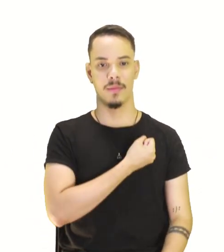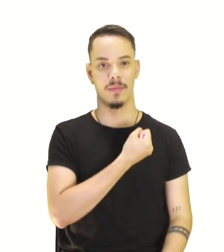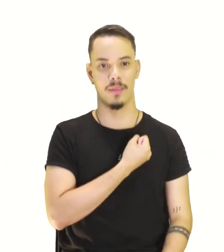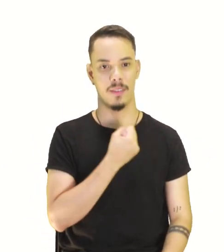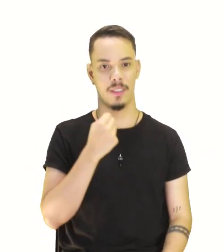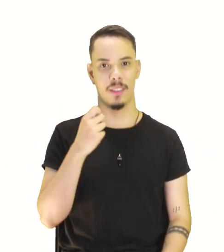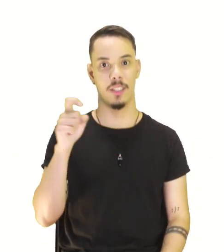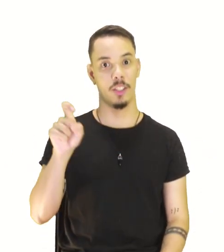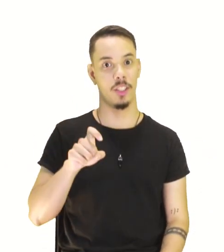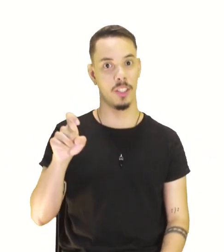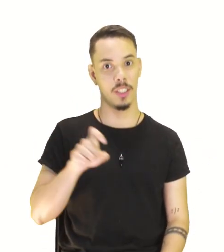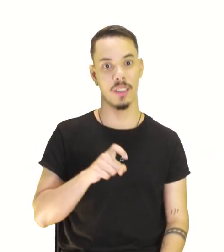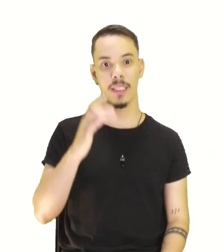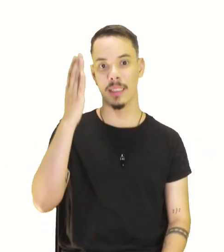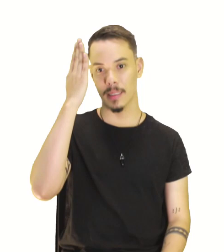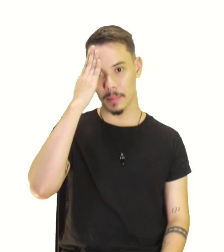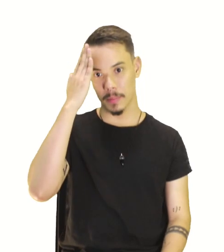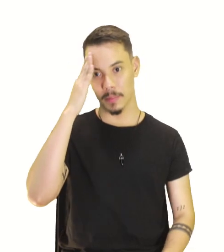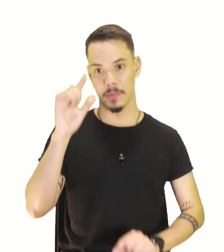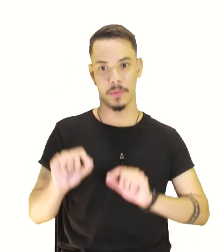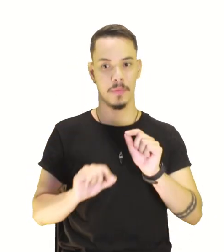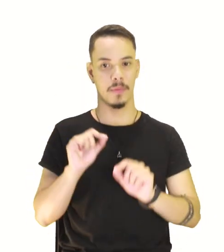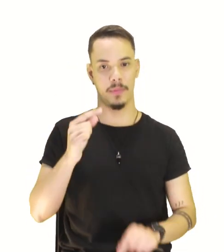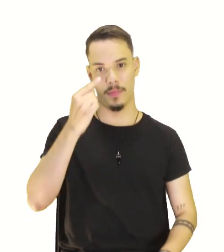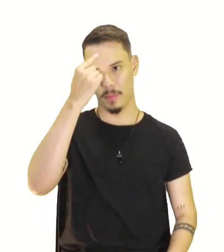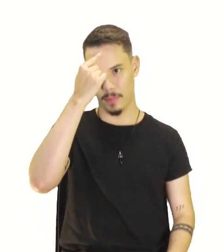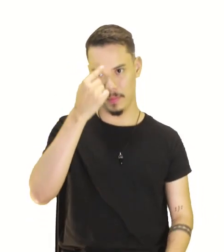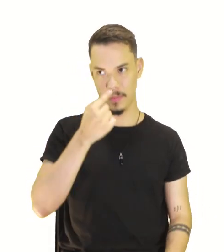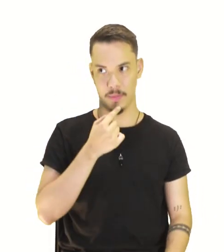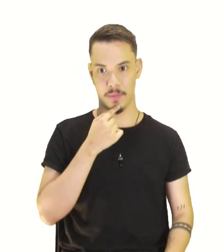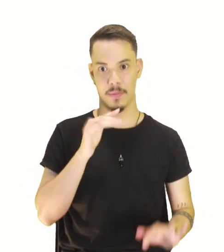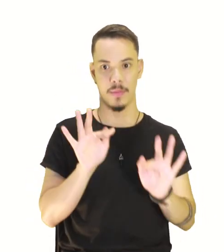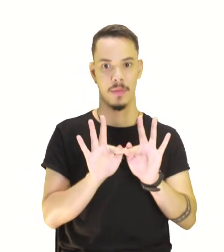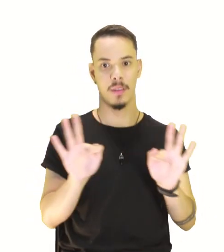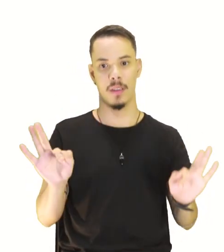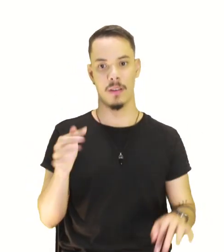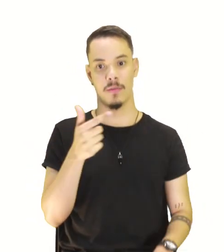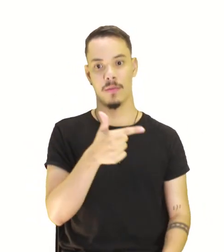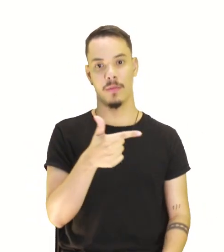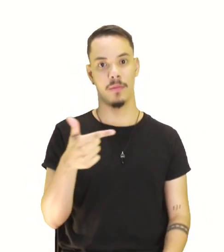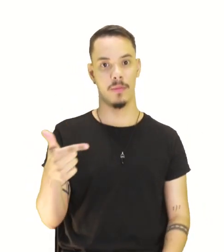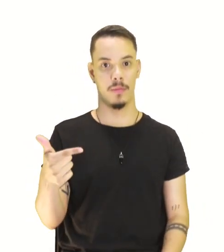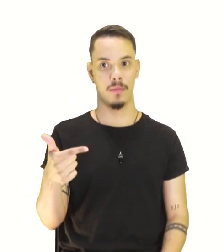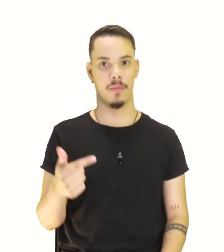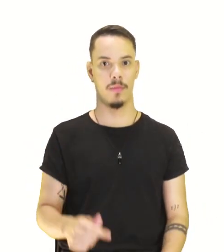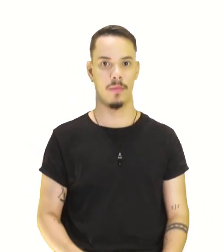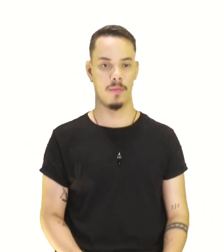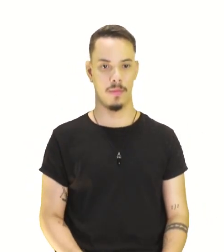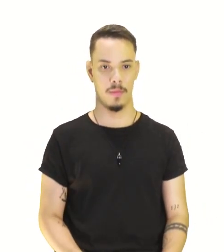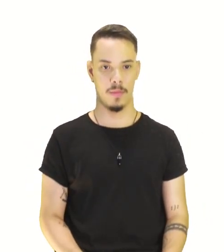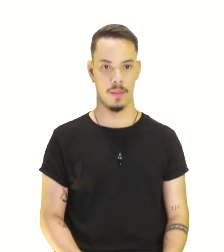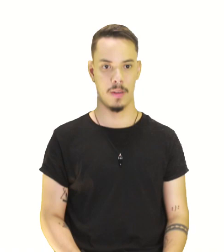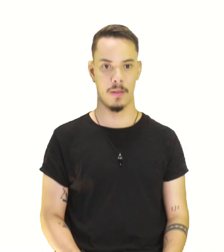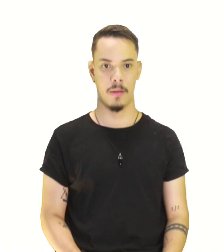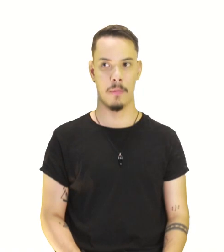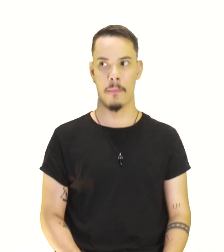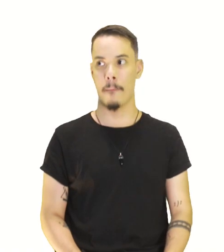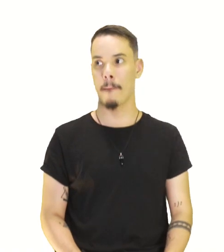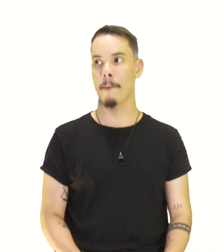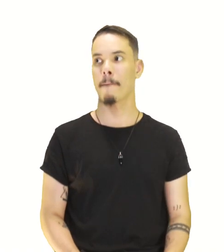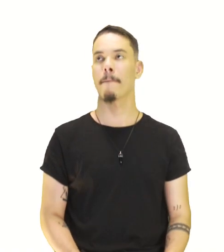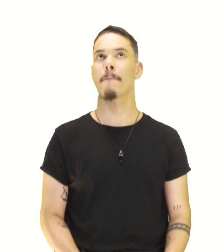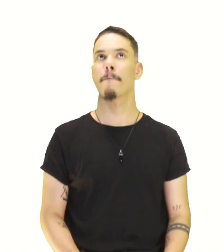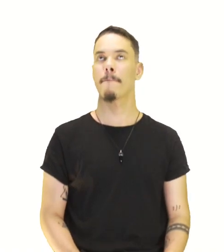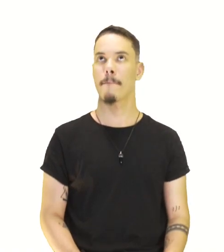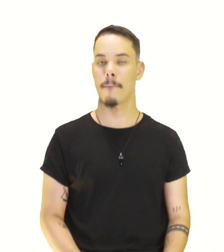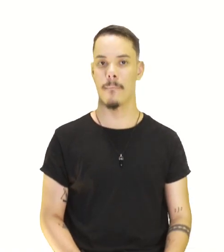x sabendo que a imagem da função é 22. Ah, então agora, professor Maurício, olha